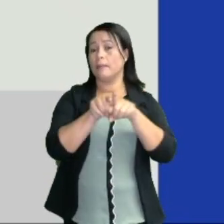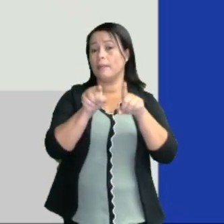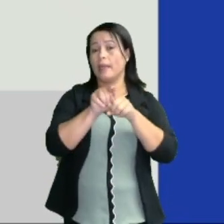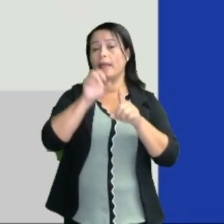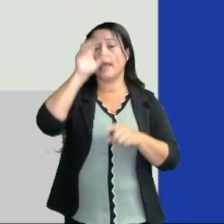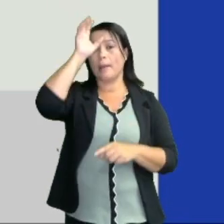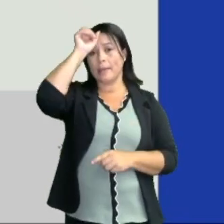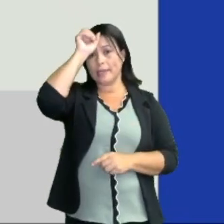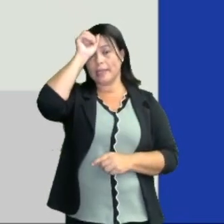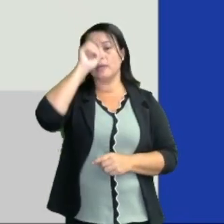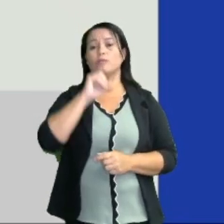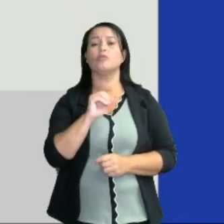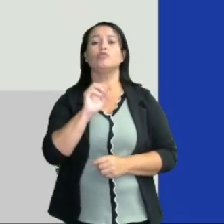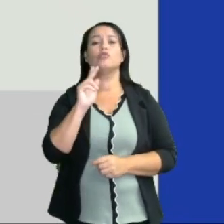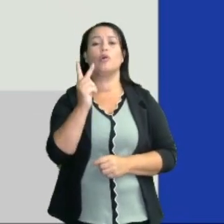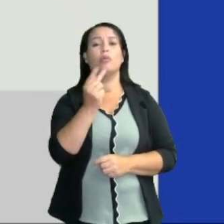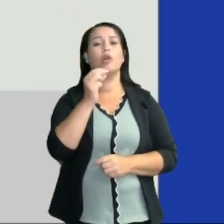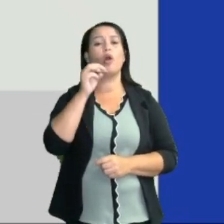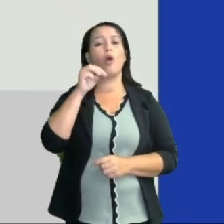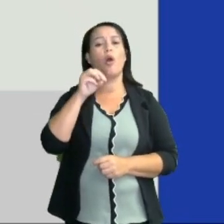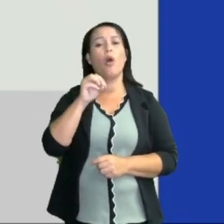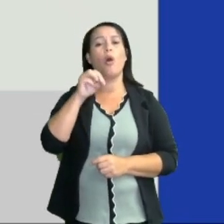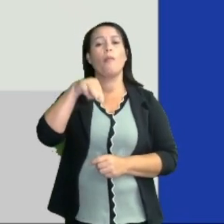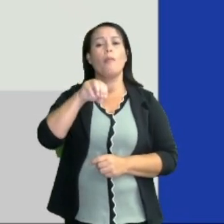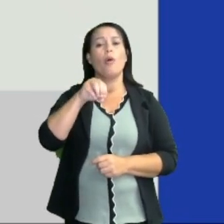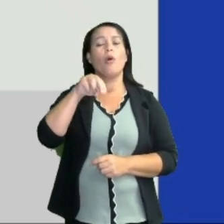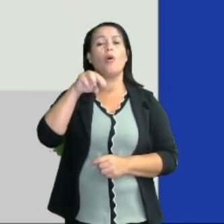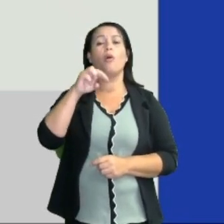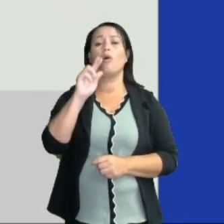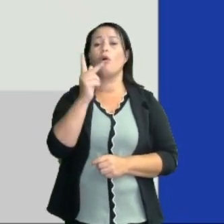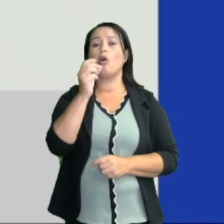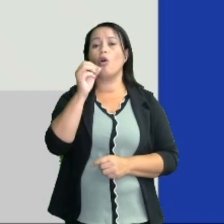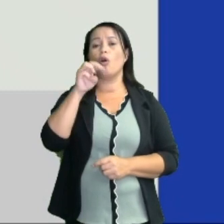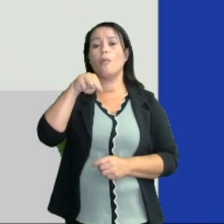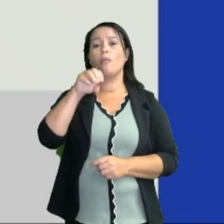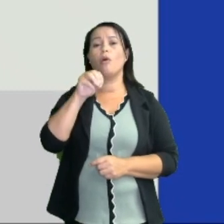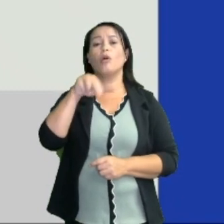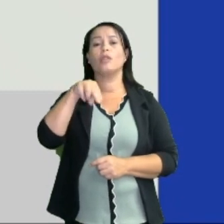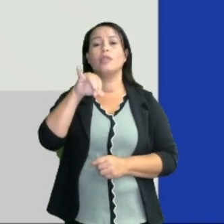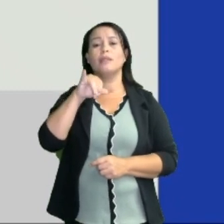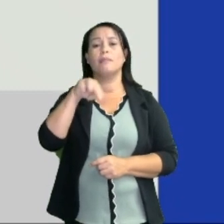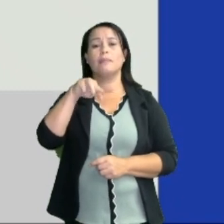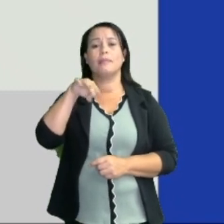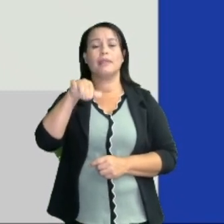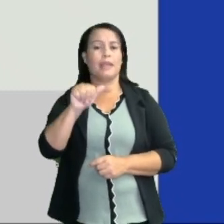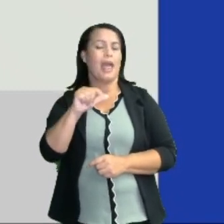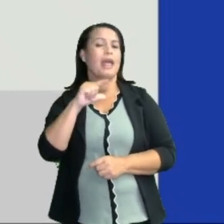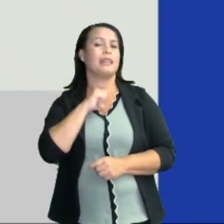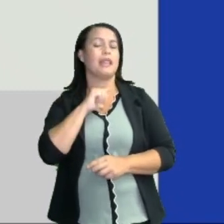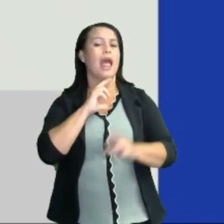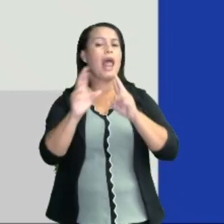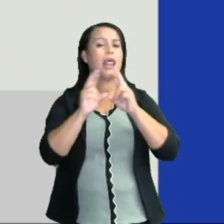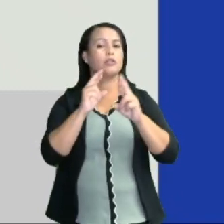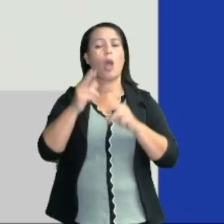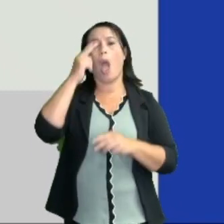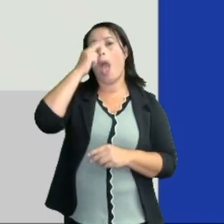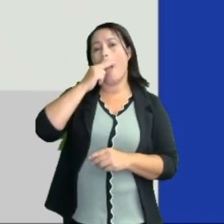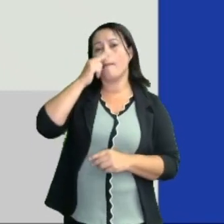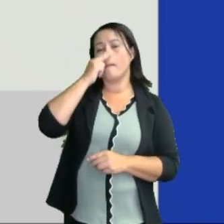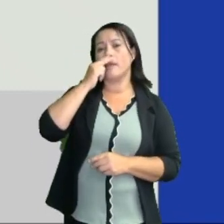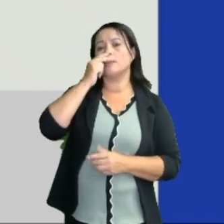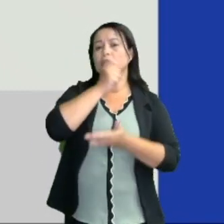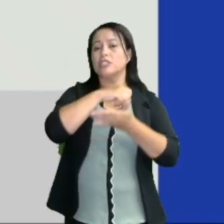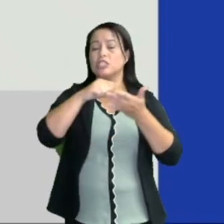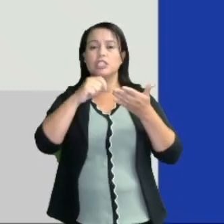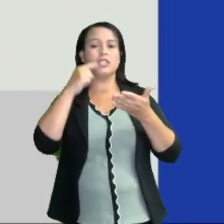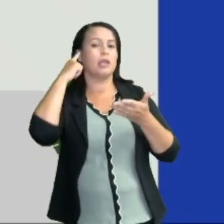Também aprendemos sobre homonimia. Esta relacionada com a palavra com a mesma pronúncia ou com a mesma